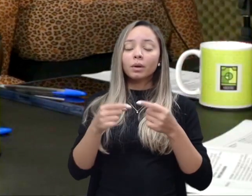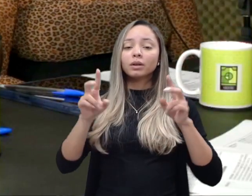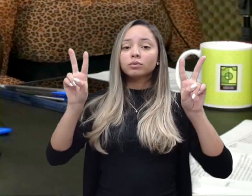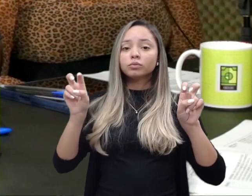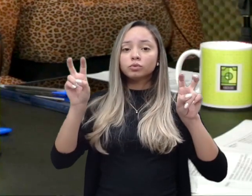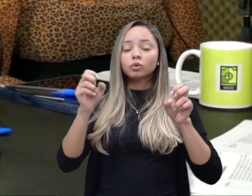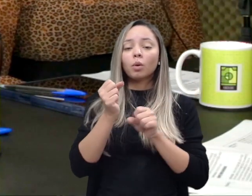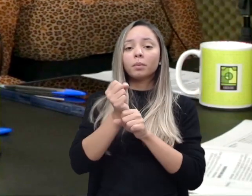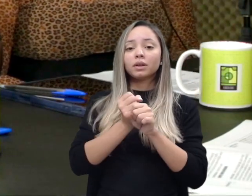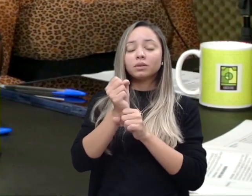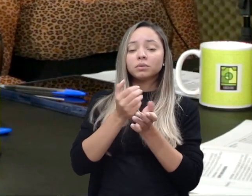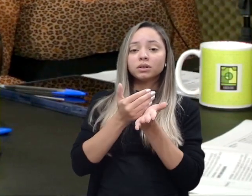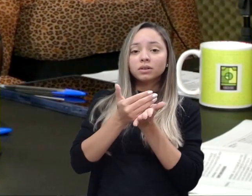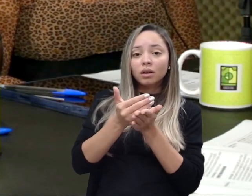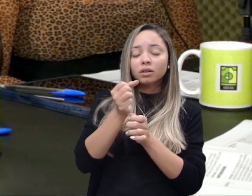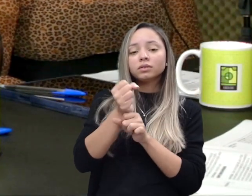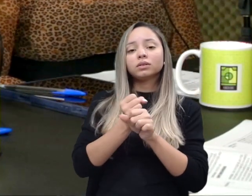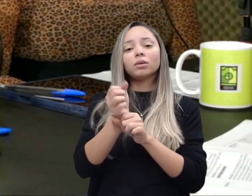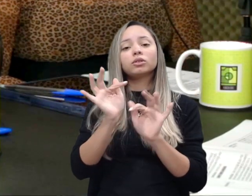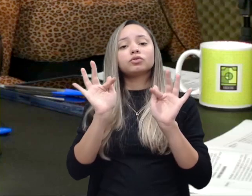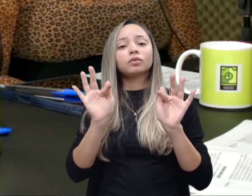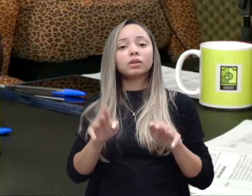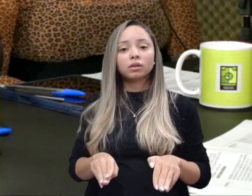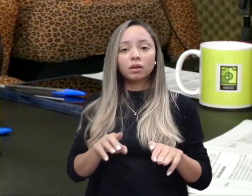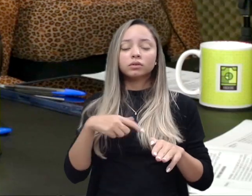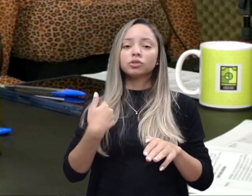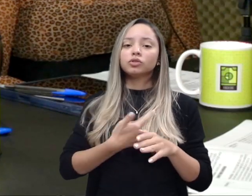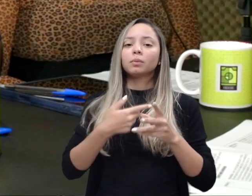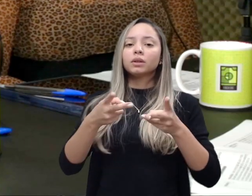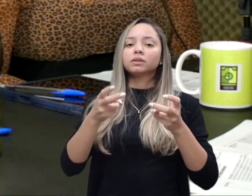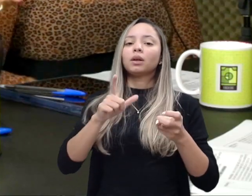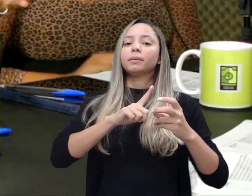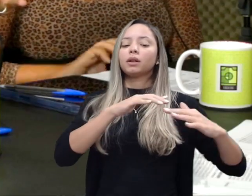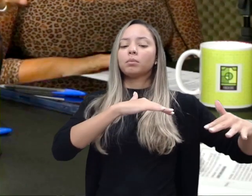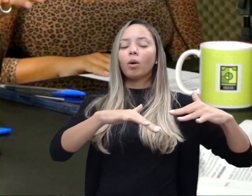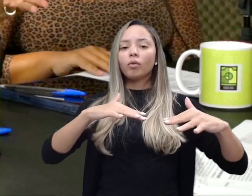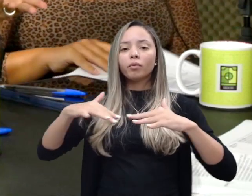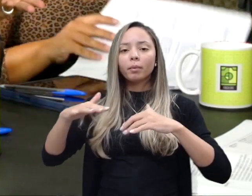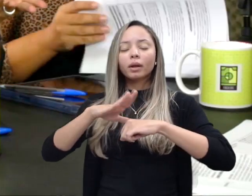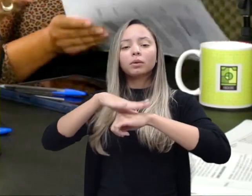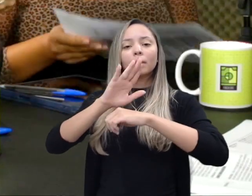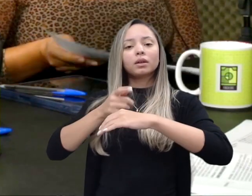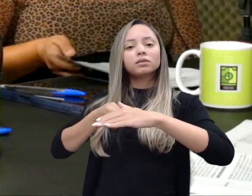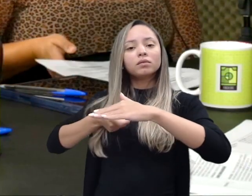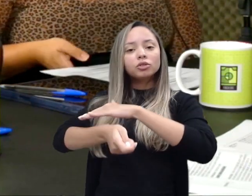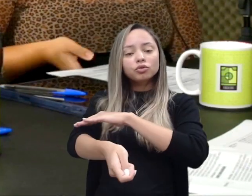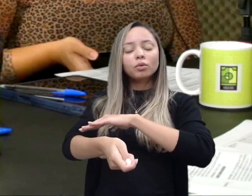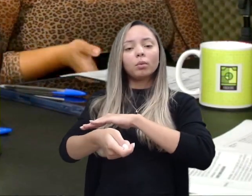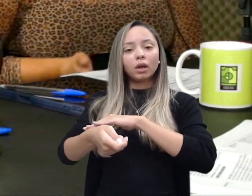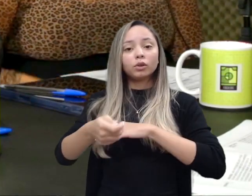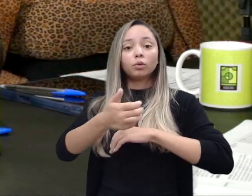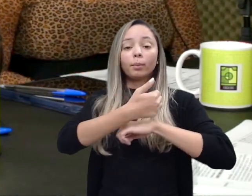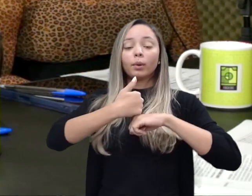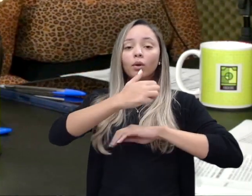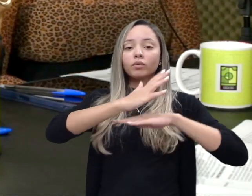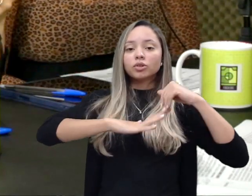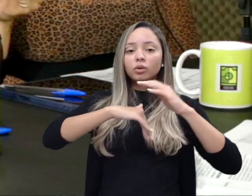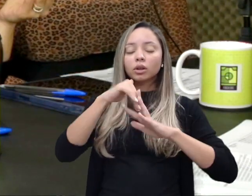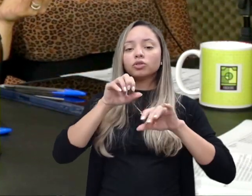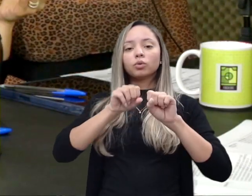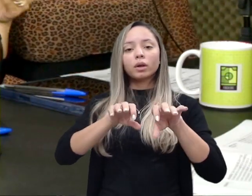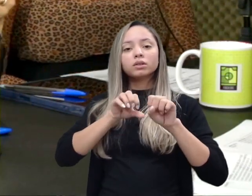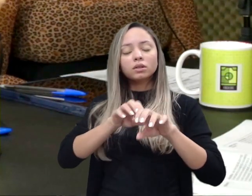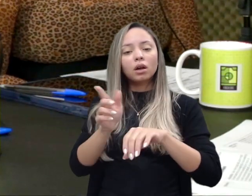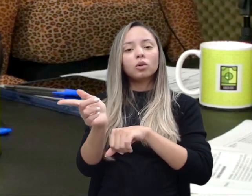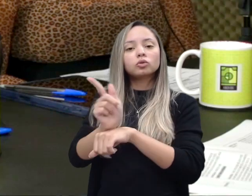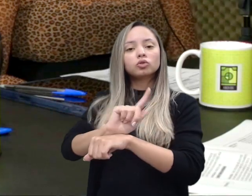dos anos finais. A gente percebe um movimento de maior investimento dos profissionais da educação ou dos